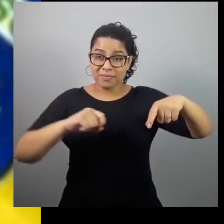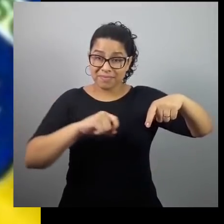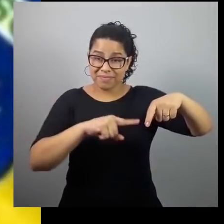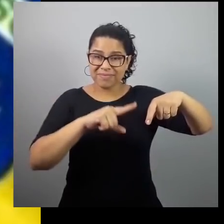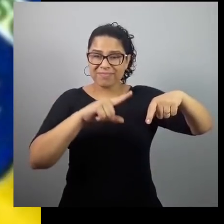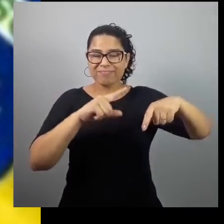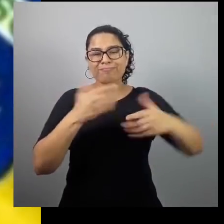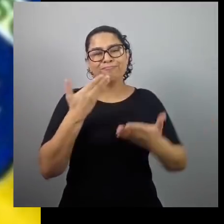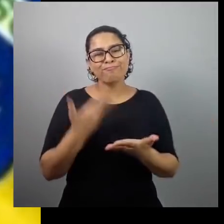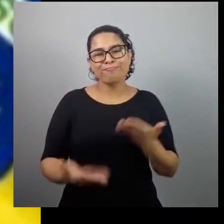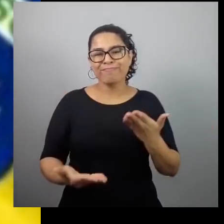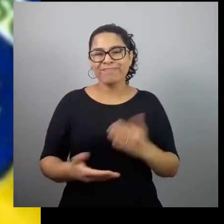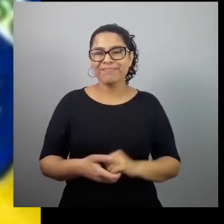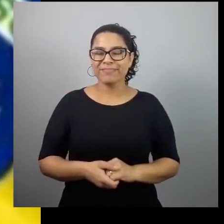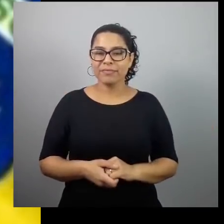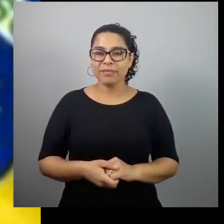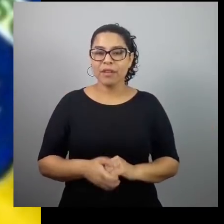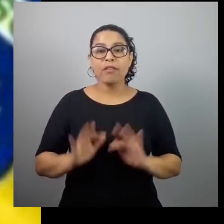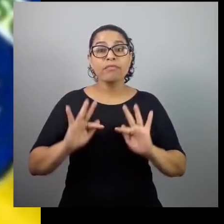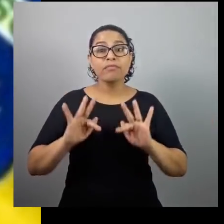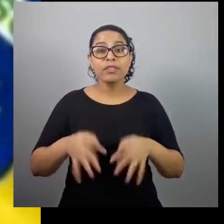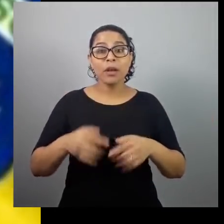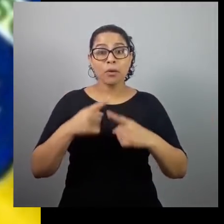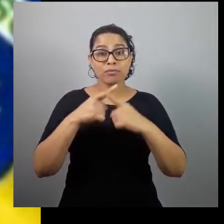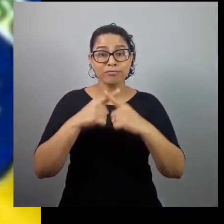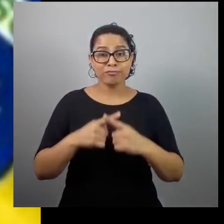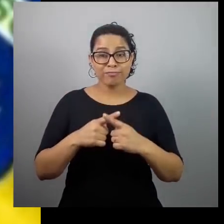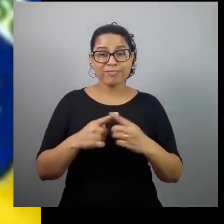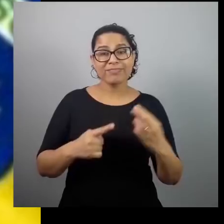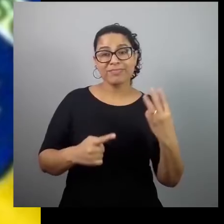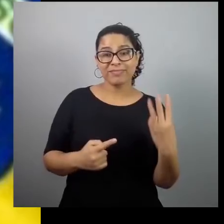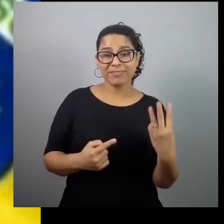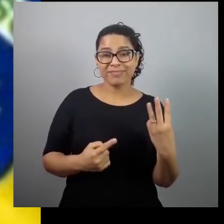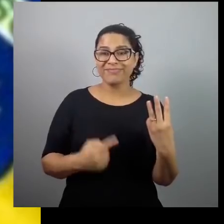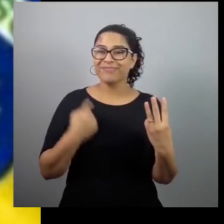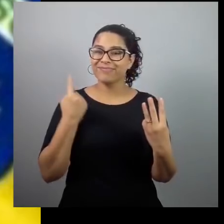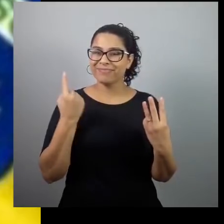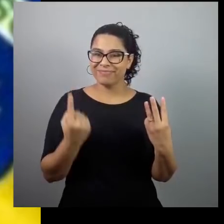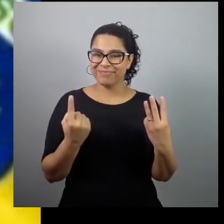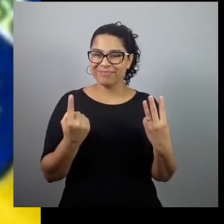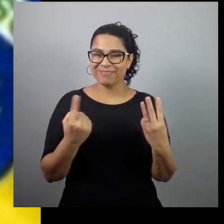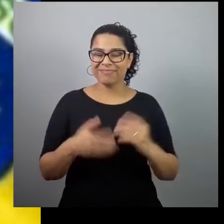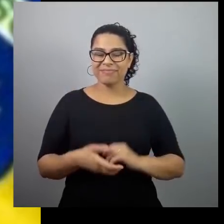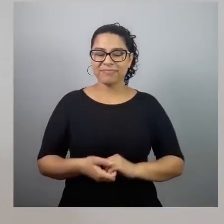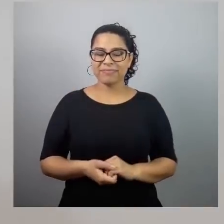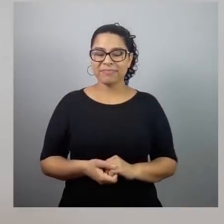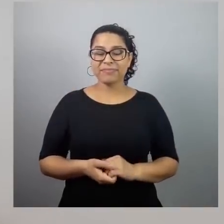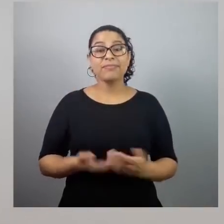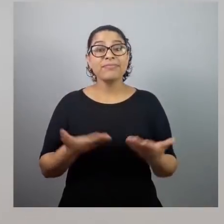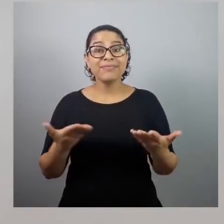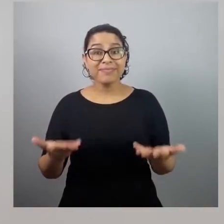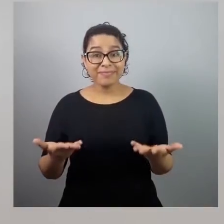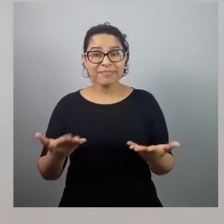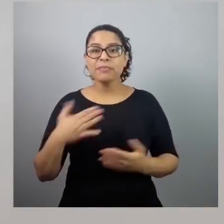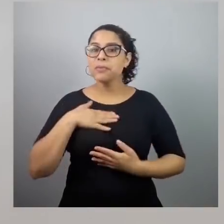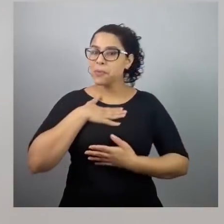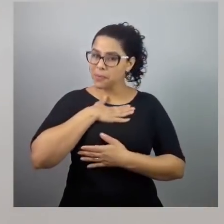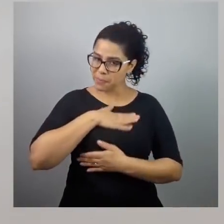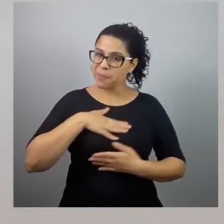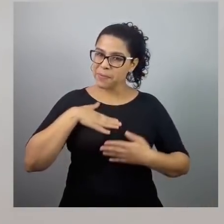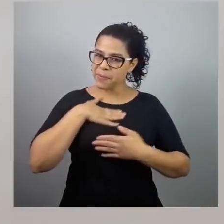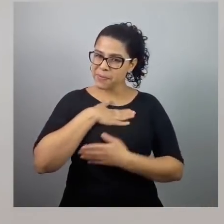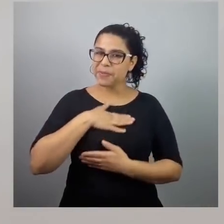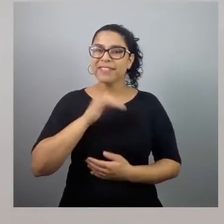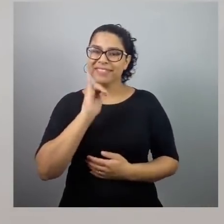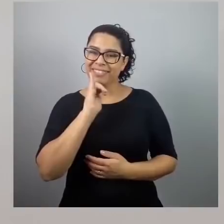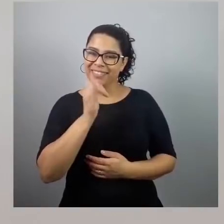no jogador e perde a chance, hein? Final da partida, Regiane 3, Elaine 1. E aí, o que acharam da